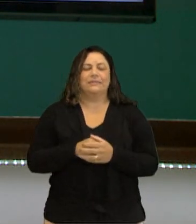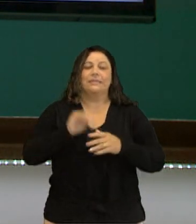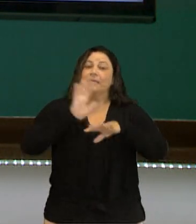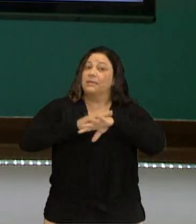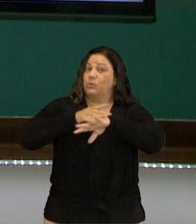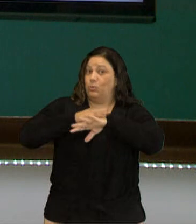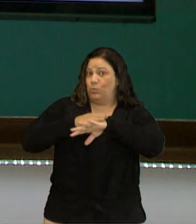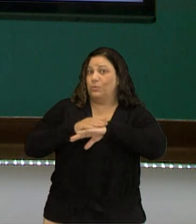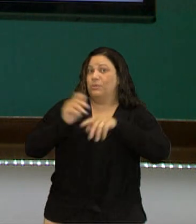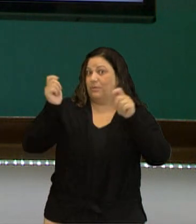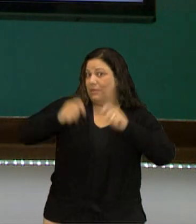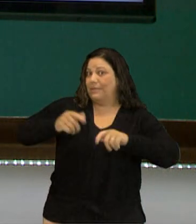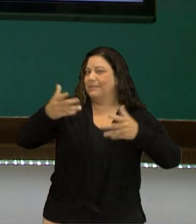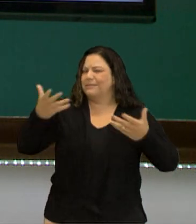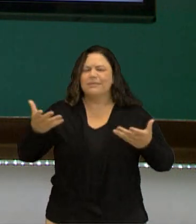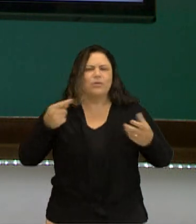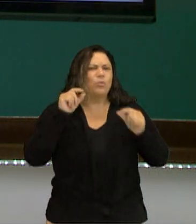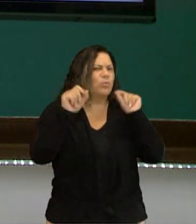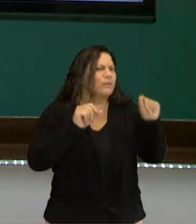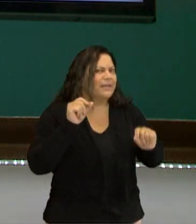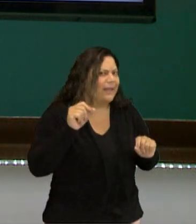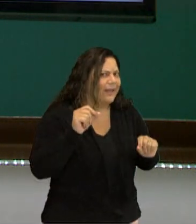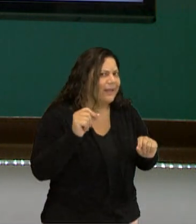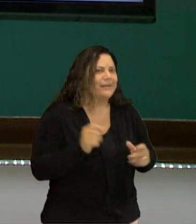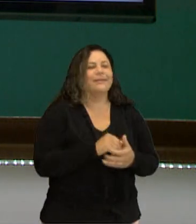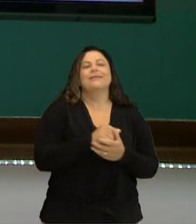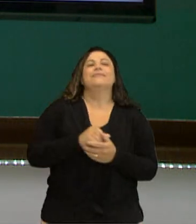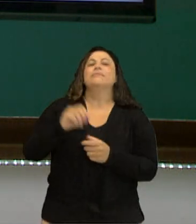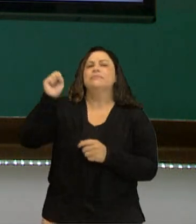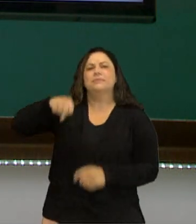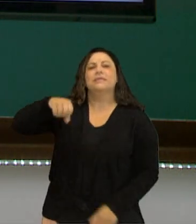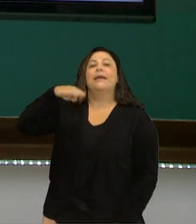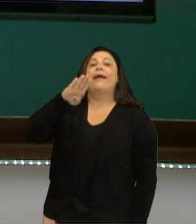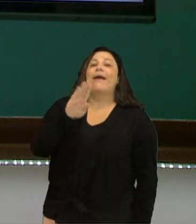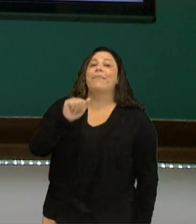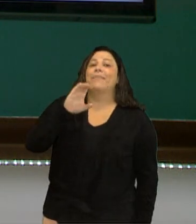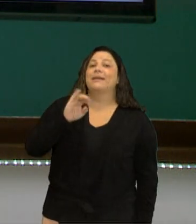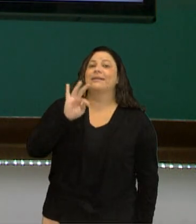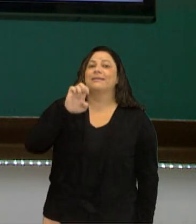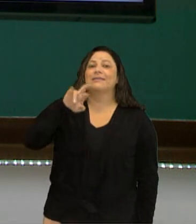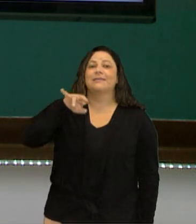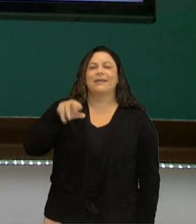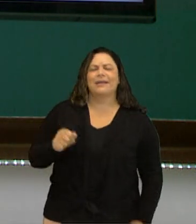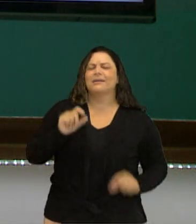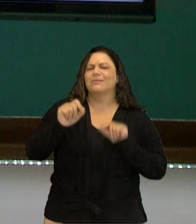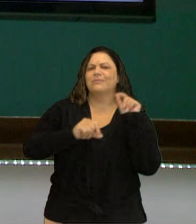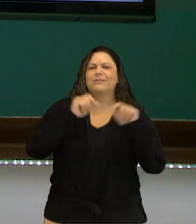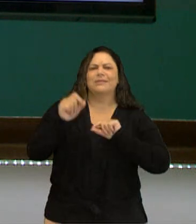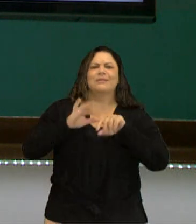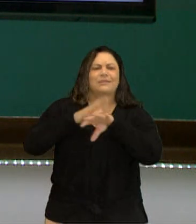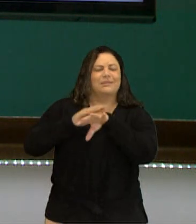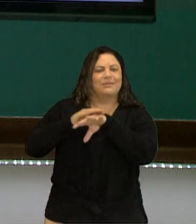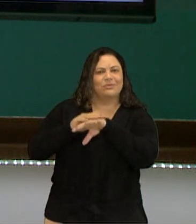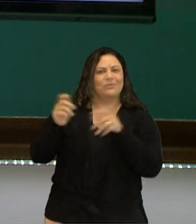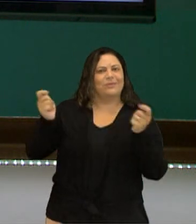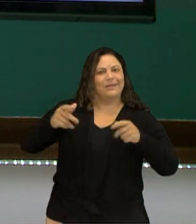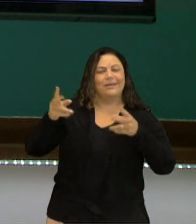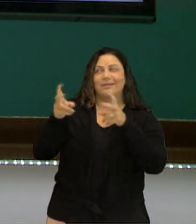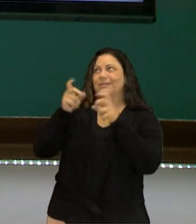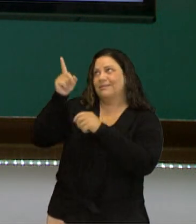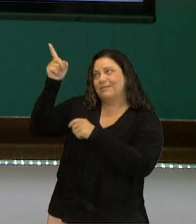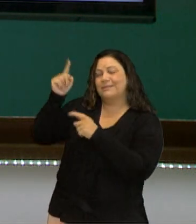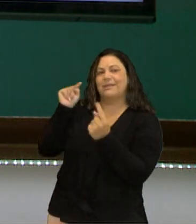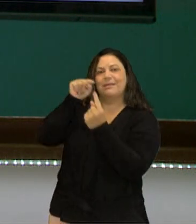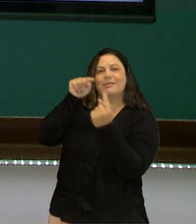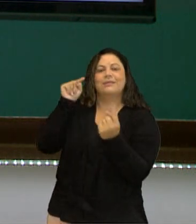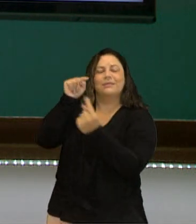por, como é mesmo? Bactérias, isso mesmo. Então, o que é uma doença bacteriana?